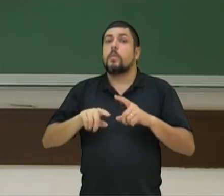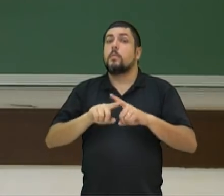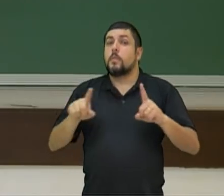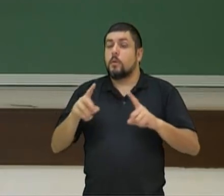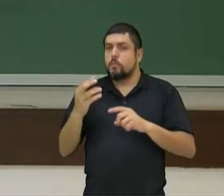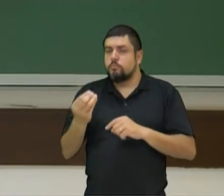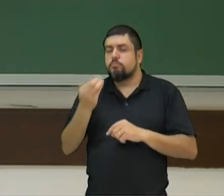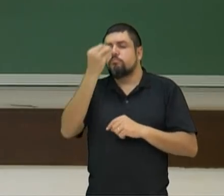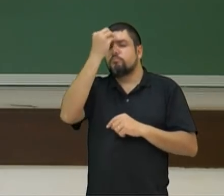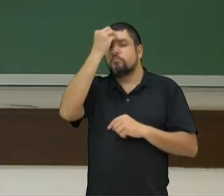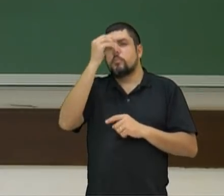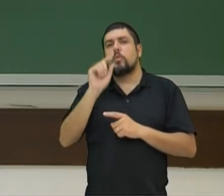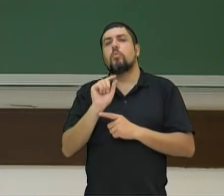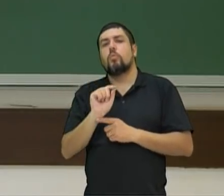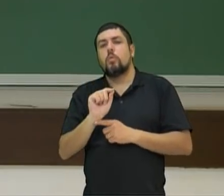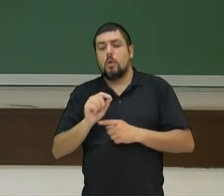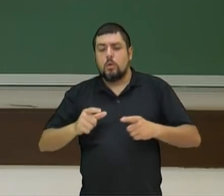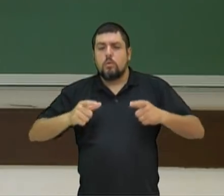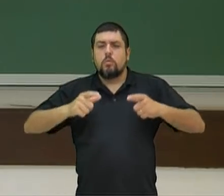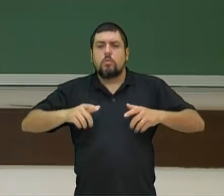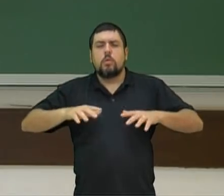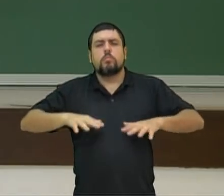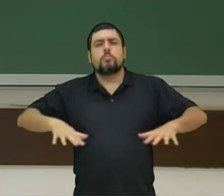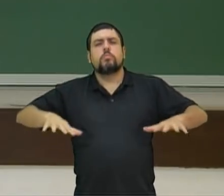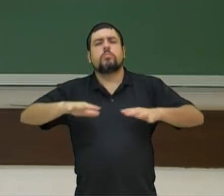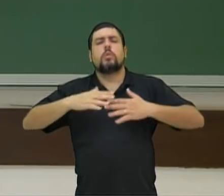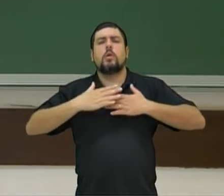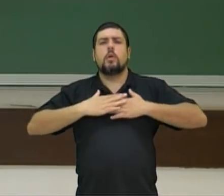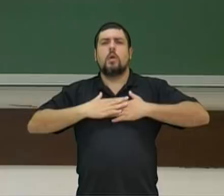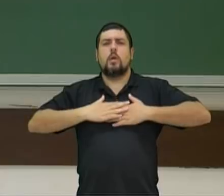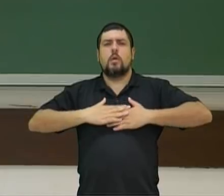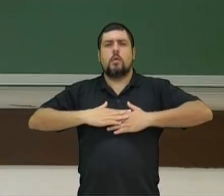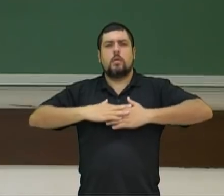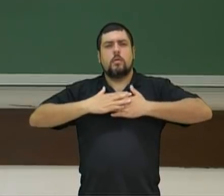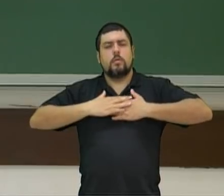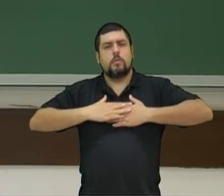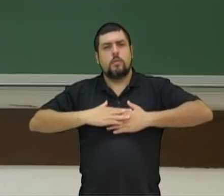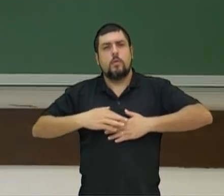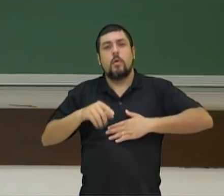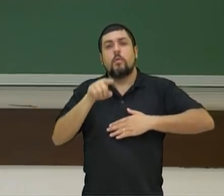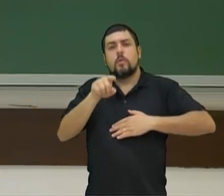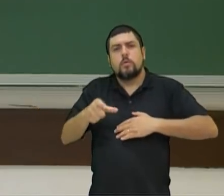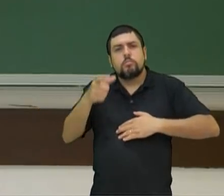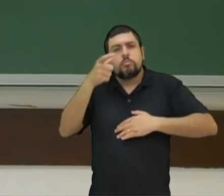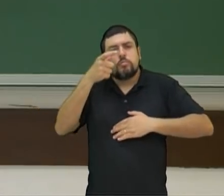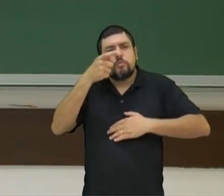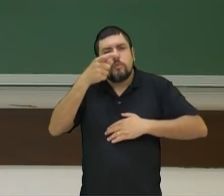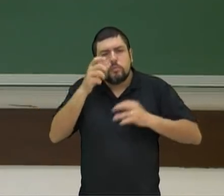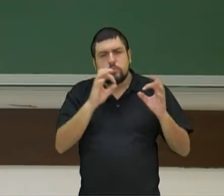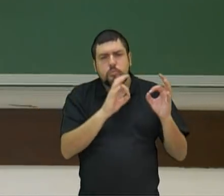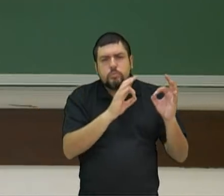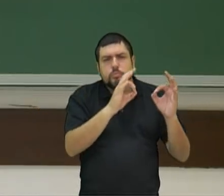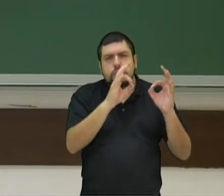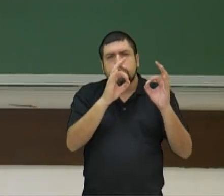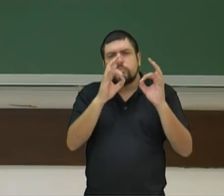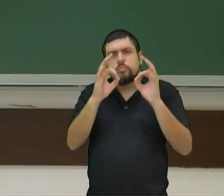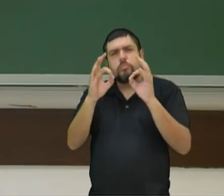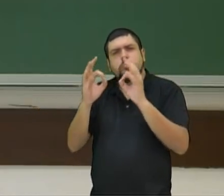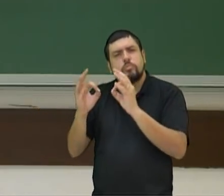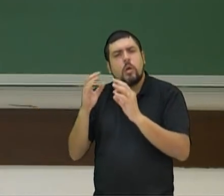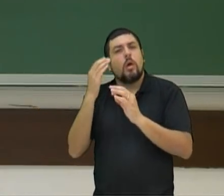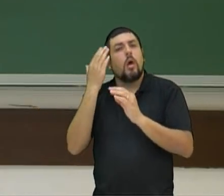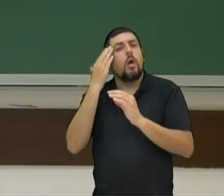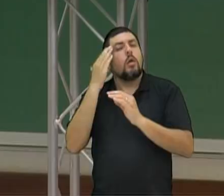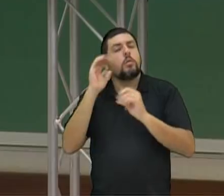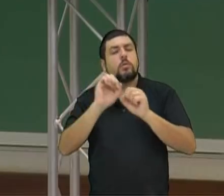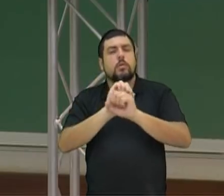lugar calmo, tranquilo, para que você possa compreender os assuntos da disciplina de ciências e das outras disciplinas. Nós vimos